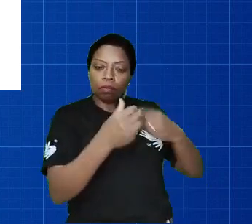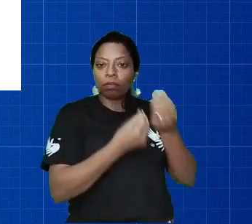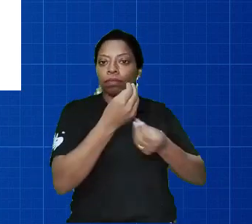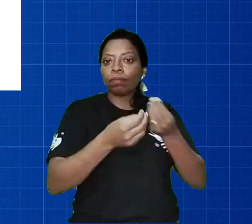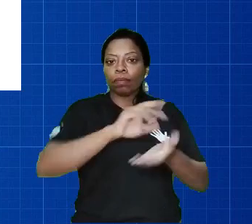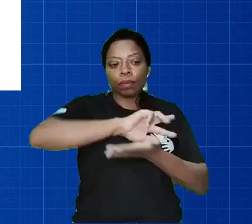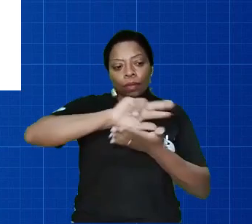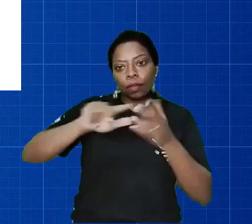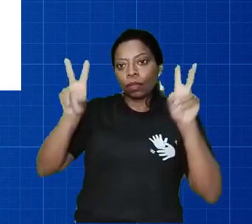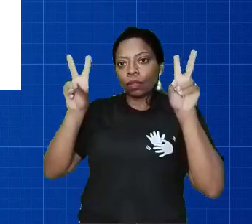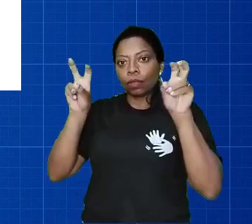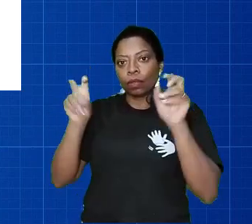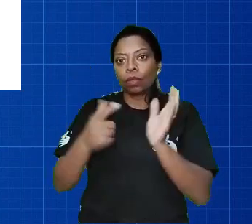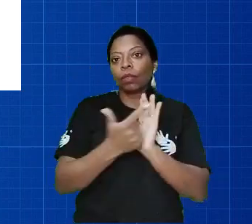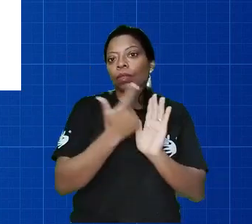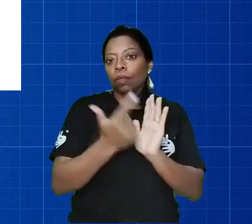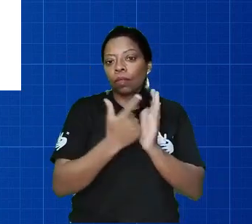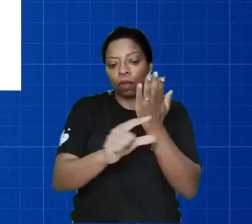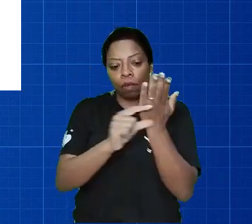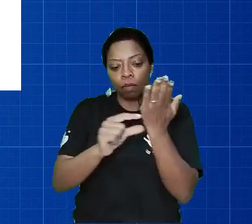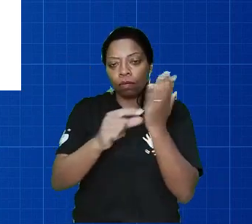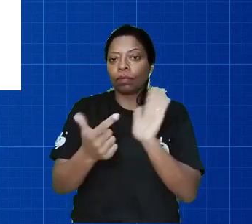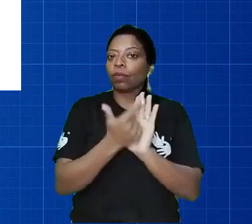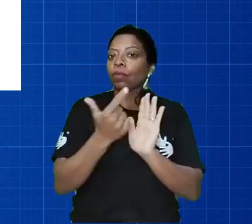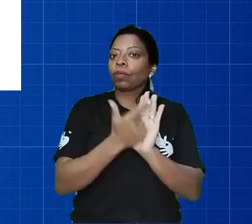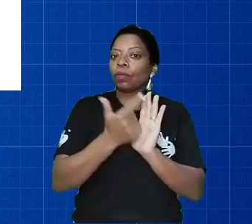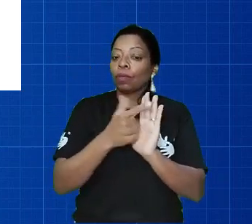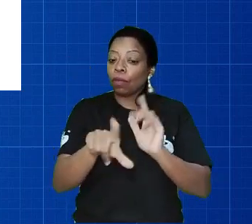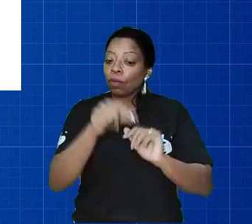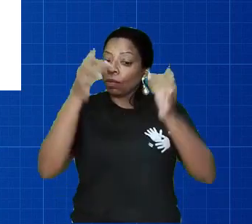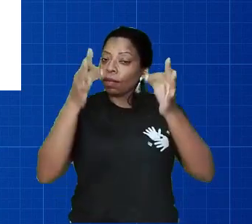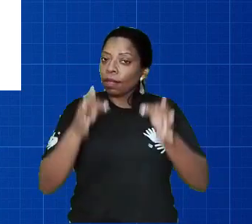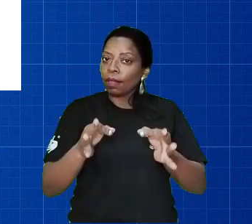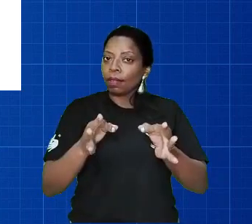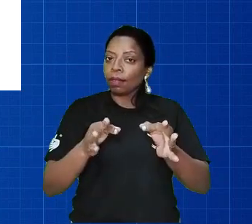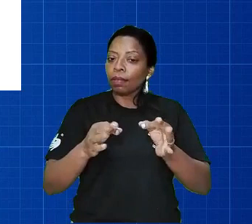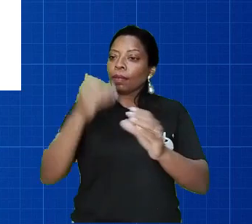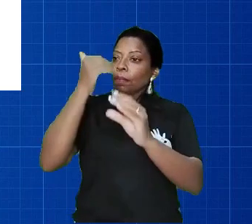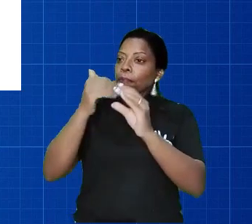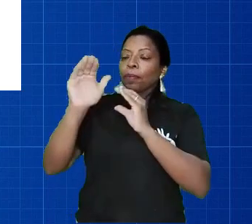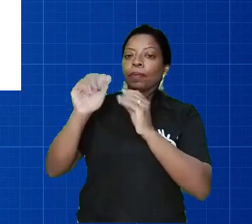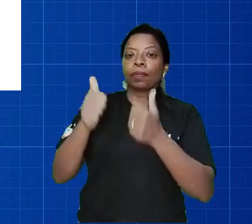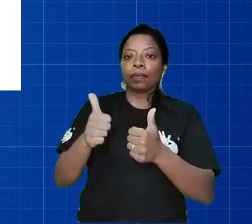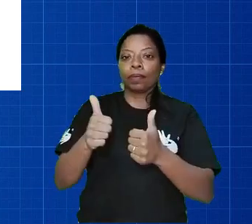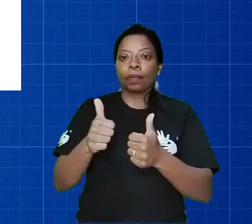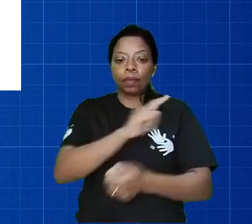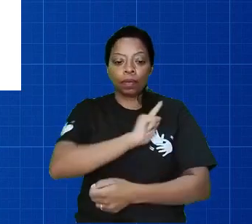obras e que essa escolha seja a real inclusa no sistema do governo federal.